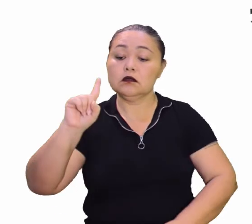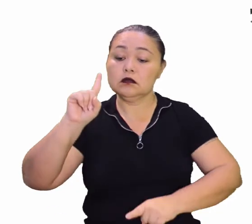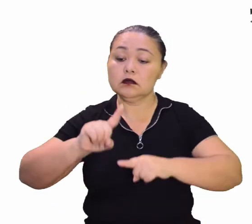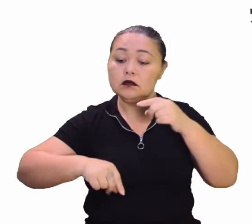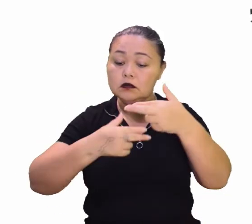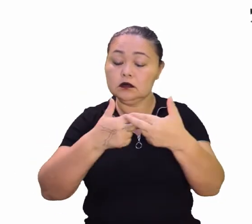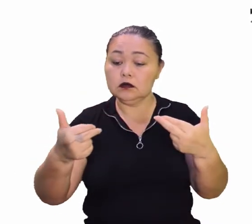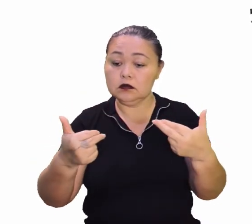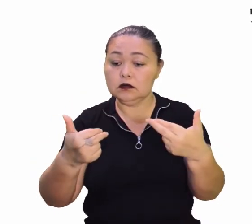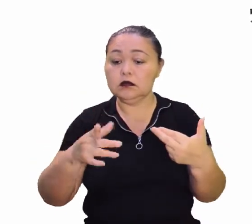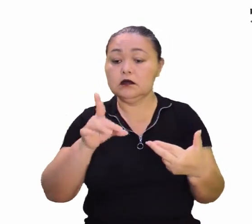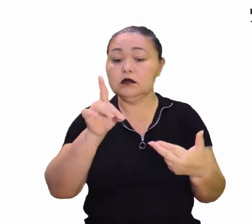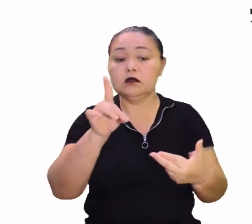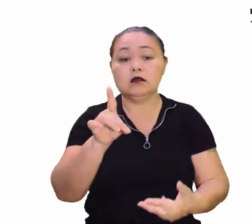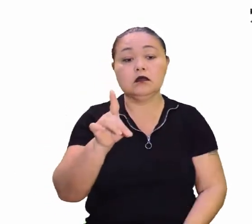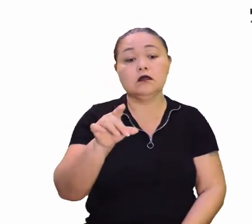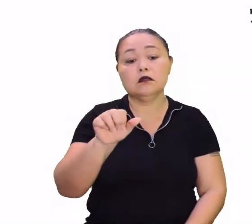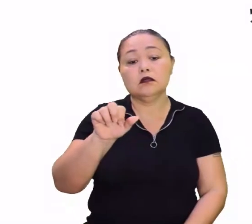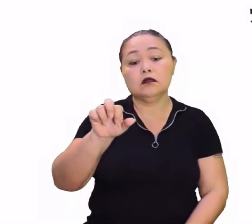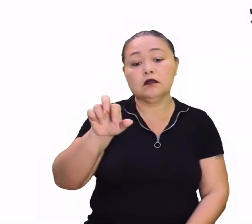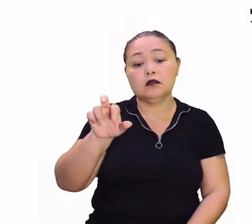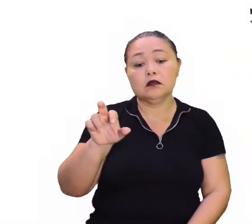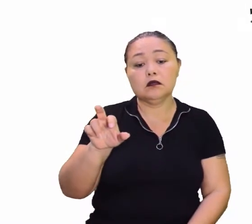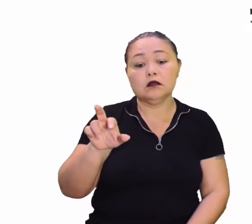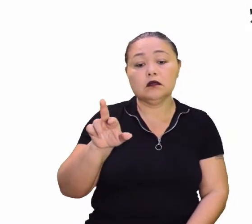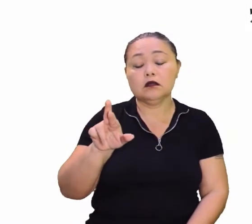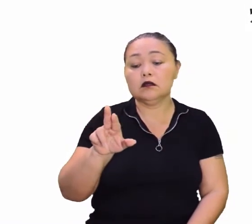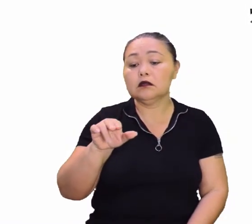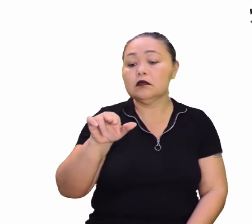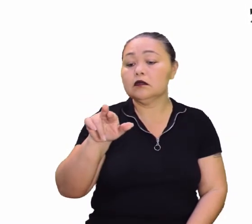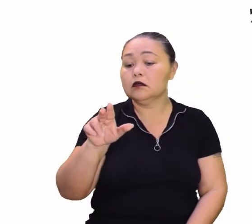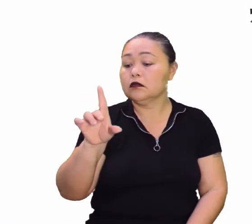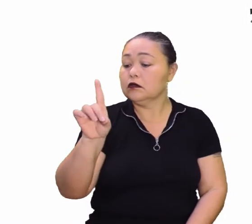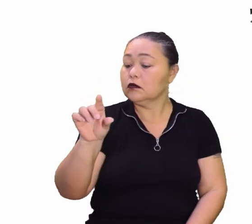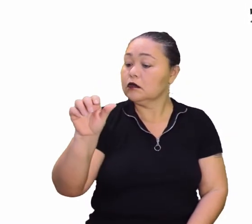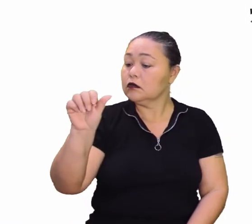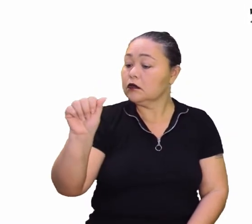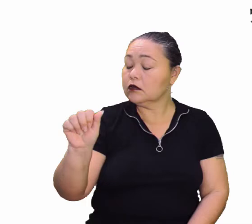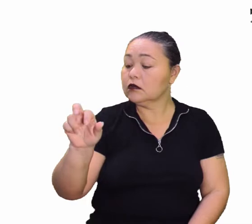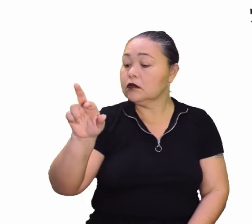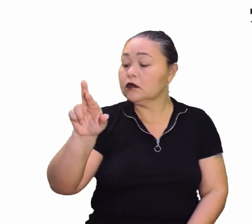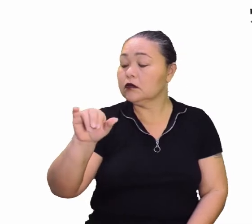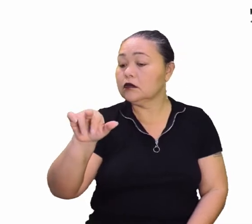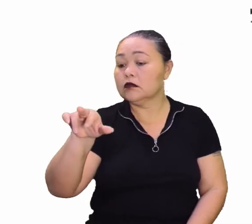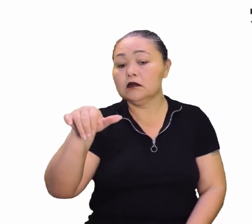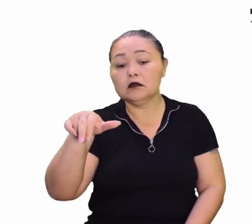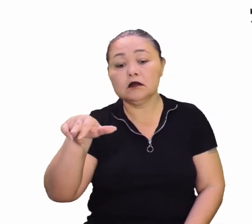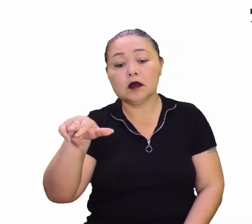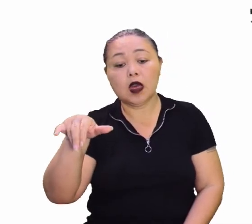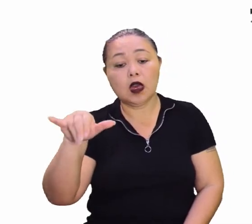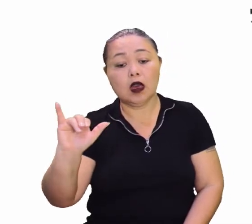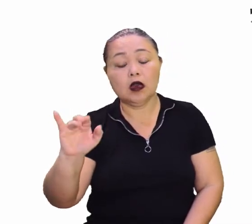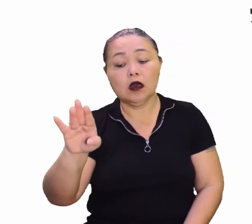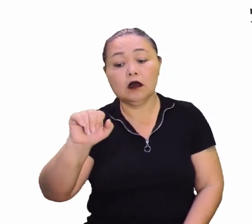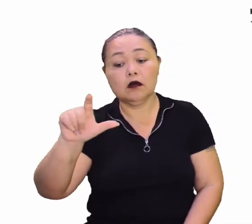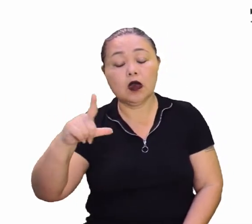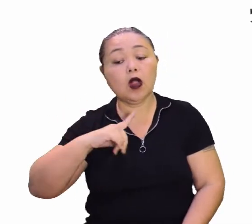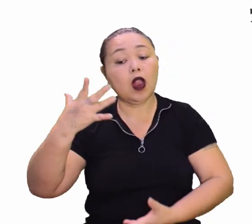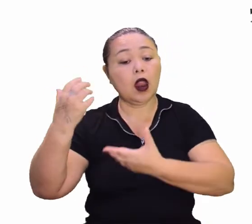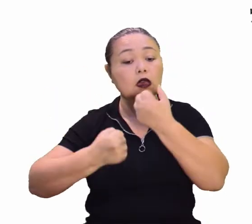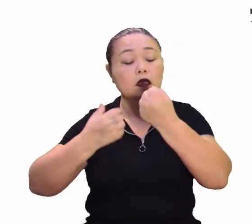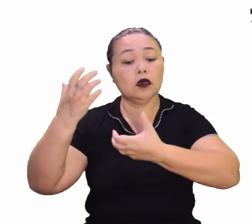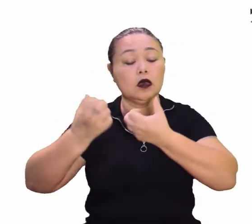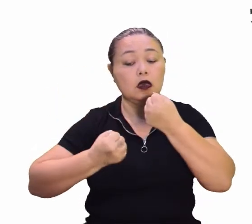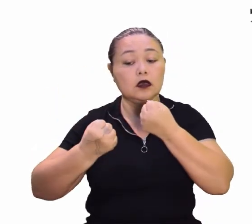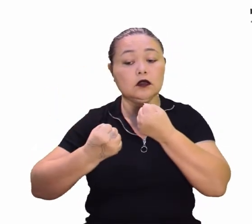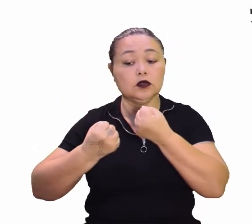produção aí do Dairy Belt. Vamos voltar aqui até no mapa, ó. Cinturão do derivado de leite. Então a gente tem consumidor, até porque o leite, ele